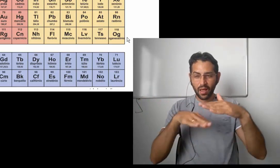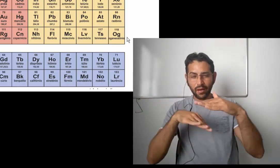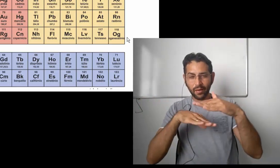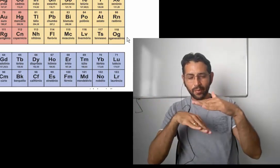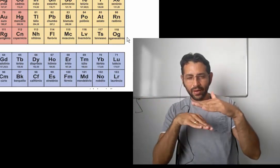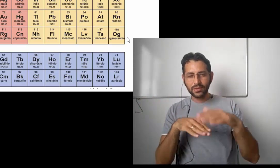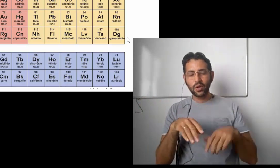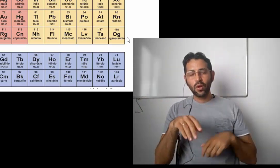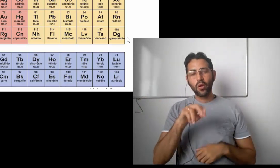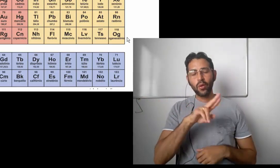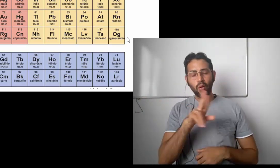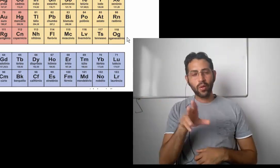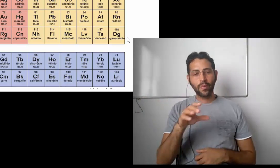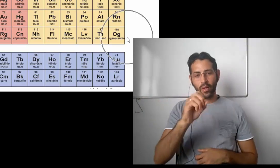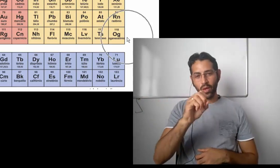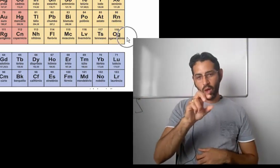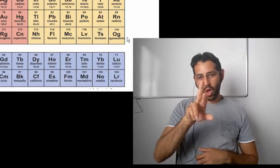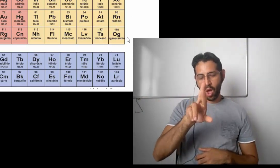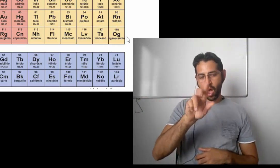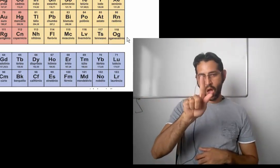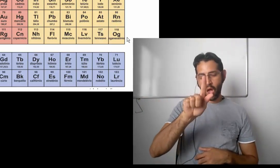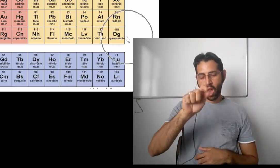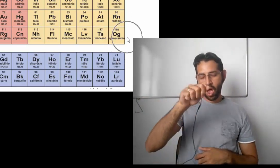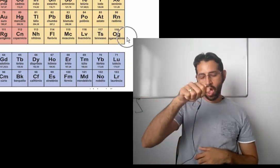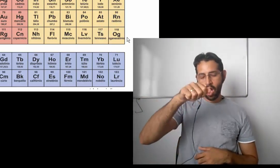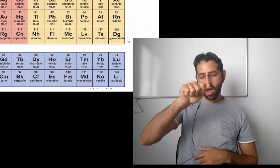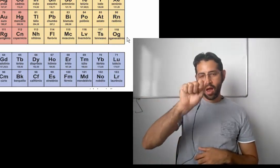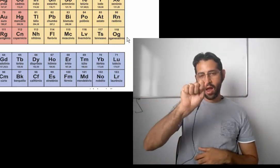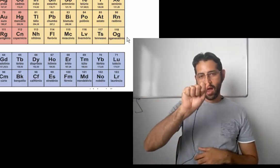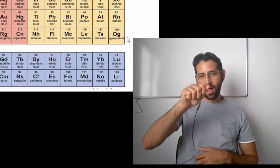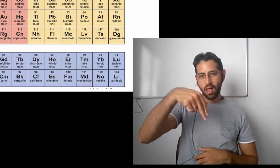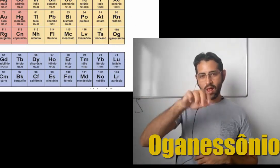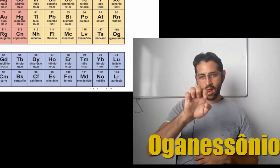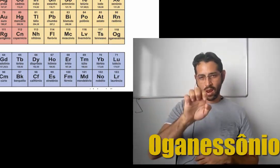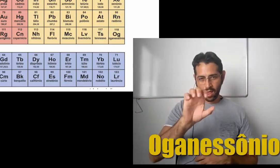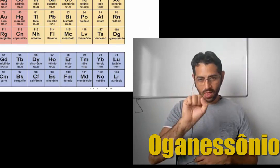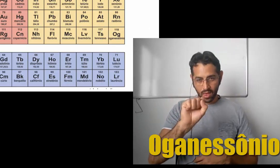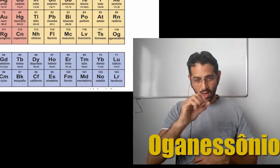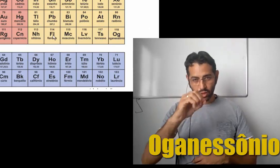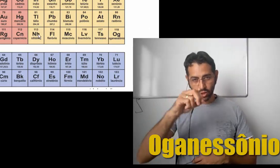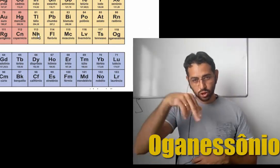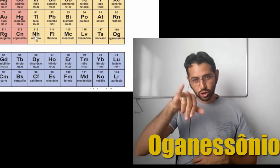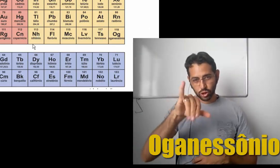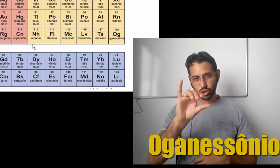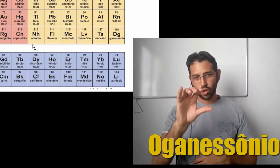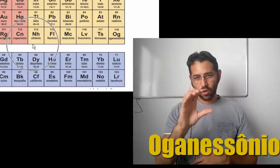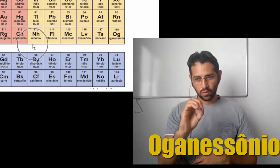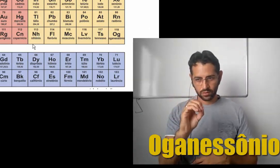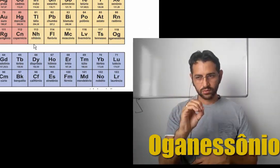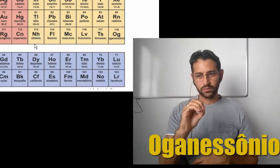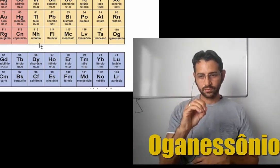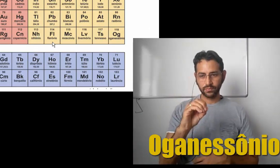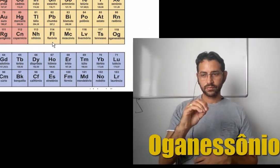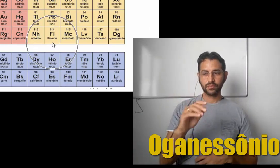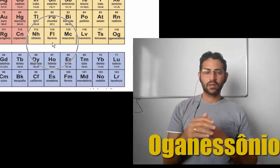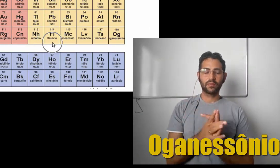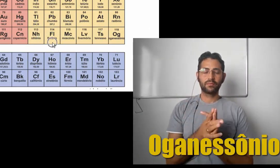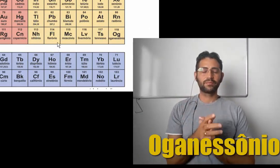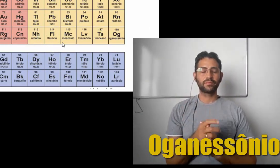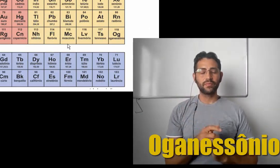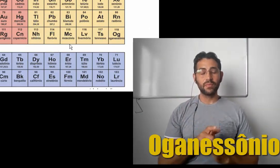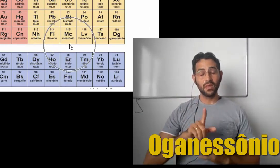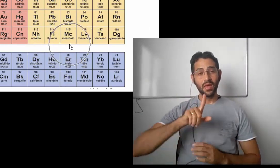vai até, no momento, até o Ganessônio. Né? Esses elementos,